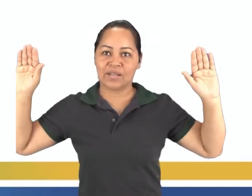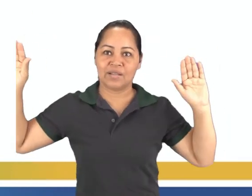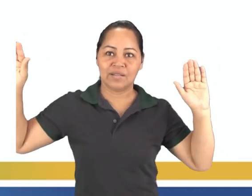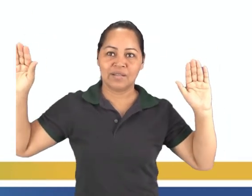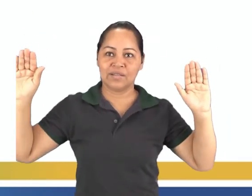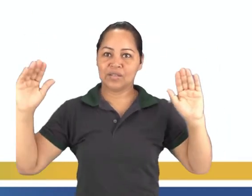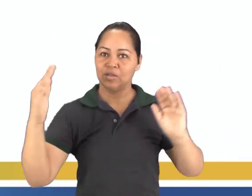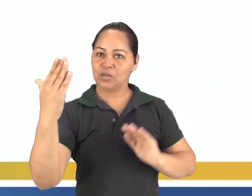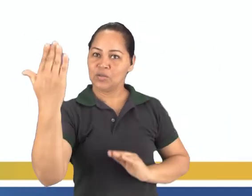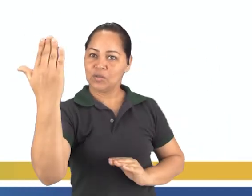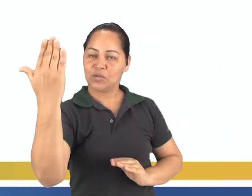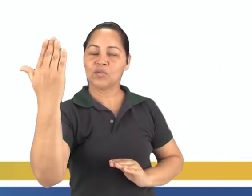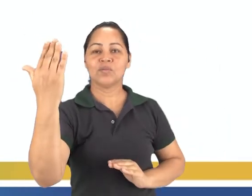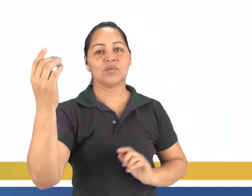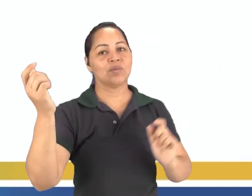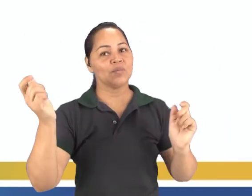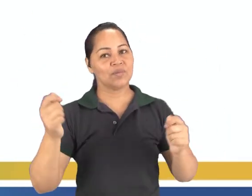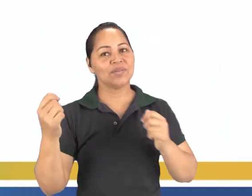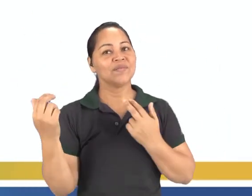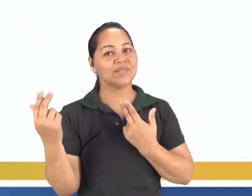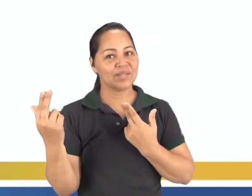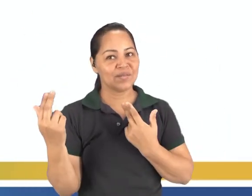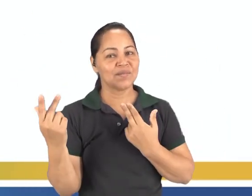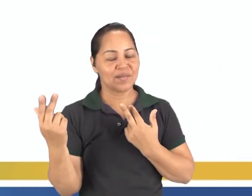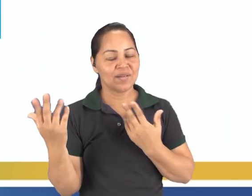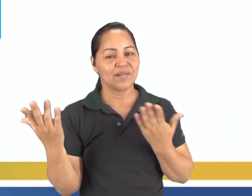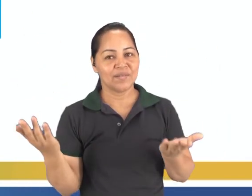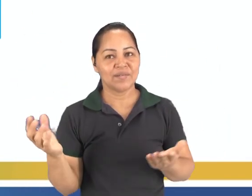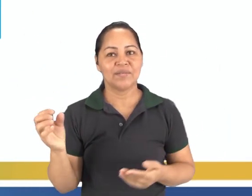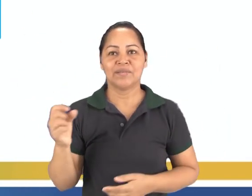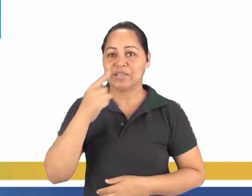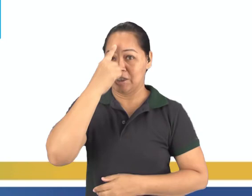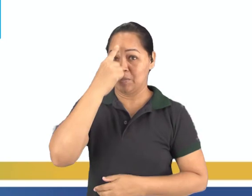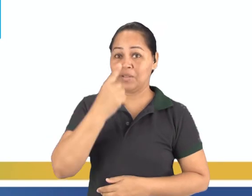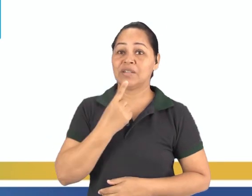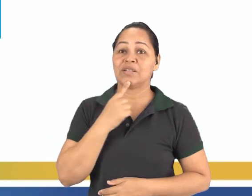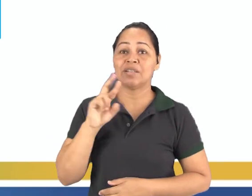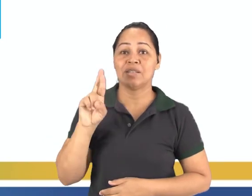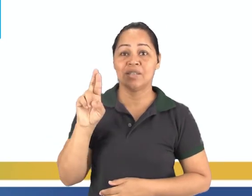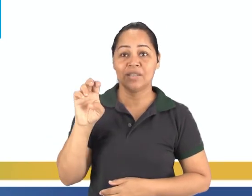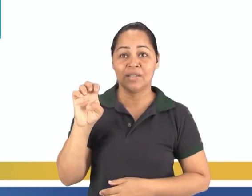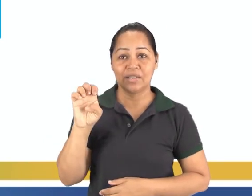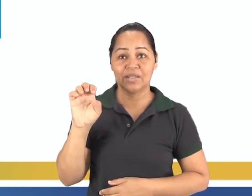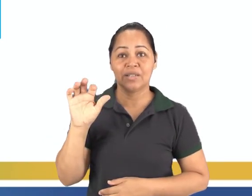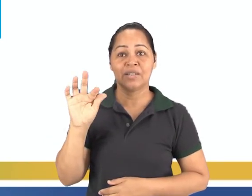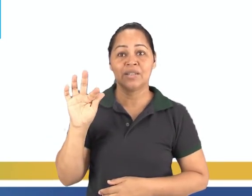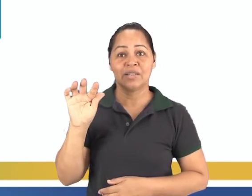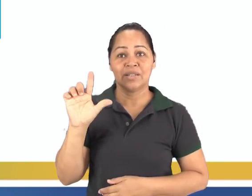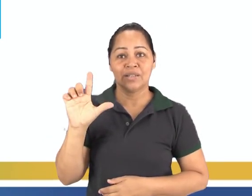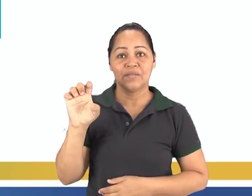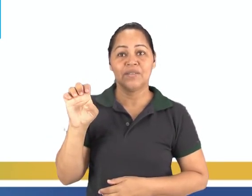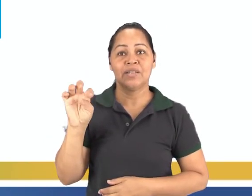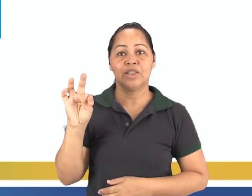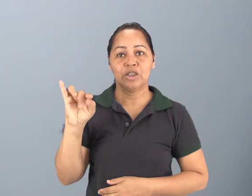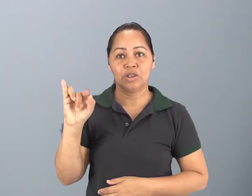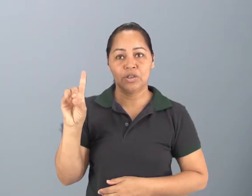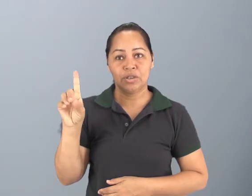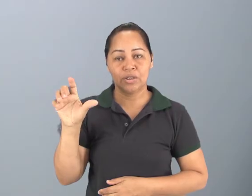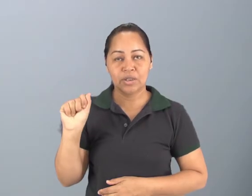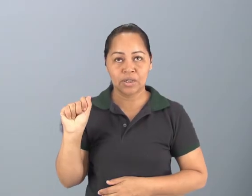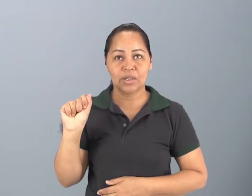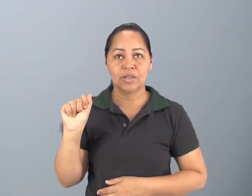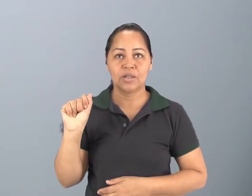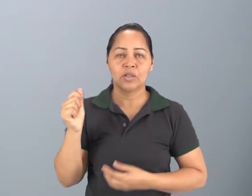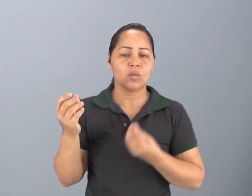imagem refletida, que é exatamente o que a gente viu na aula de hoje. Então, hoje, nós estudamos sobre